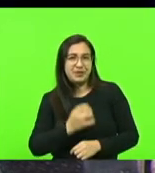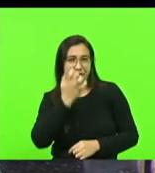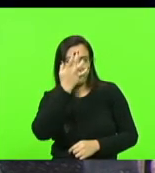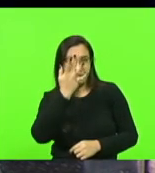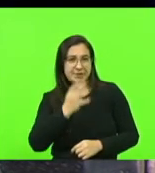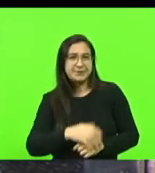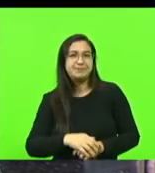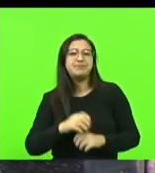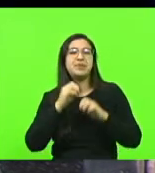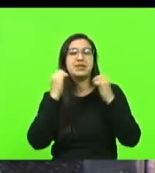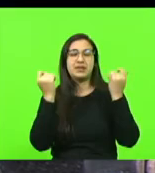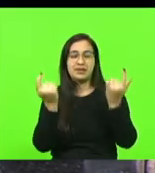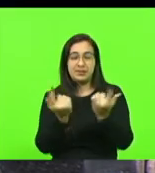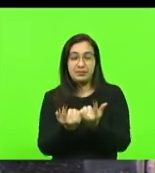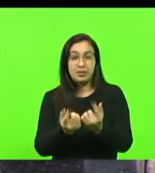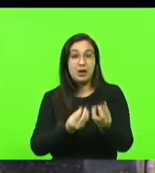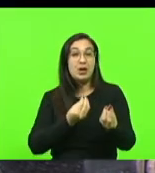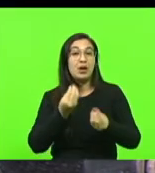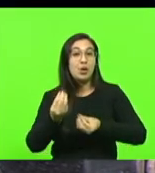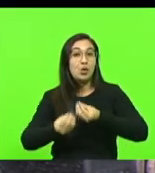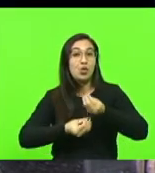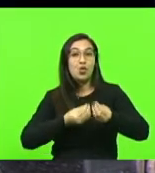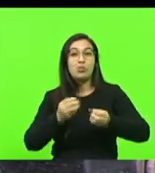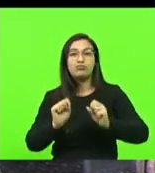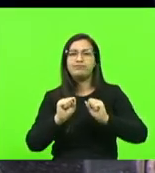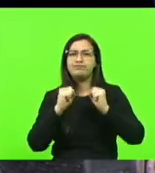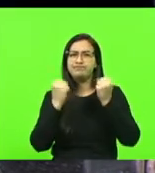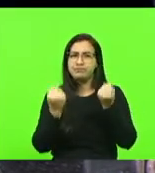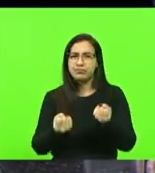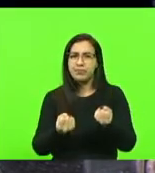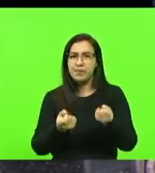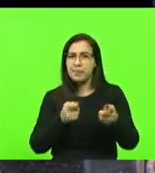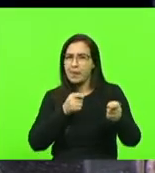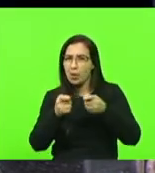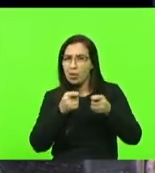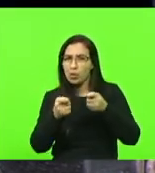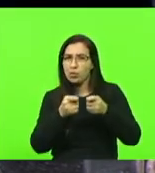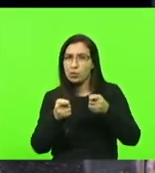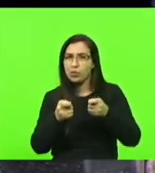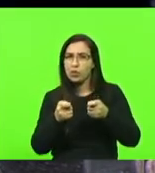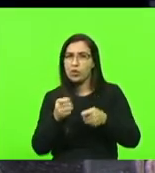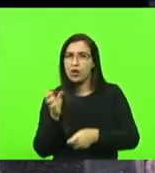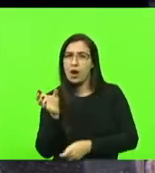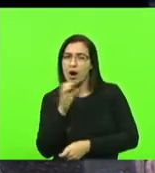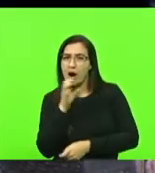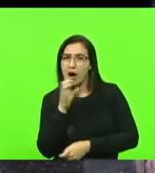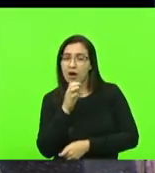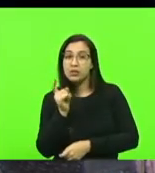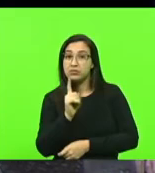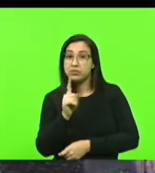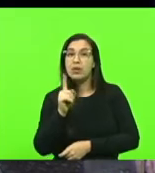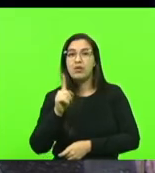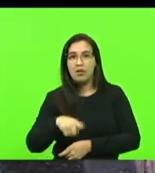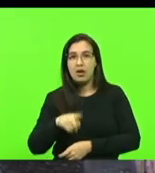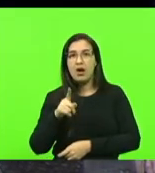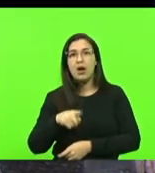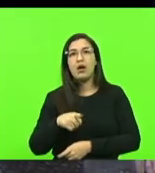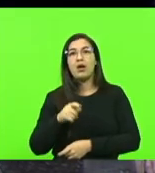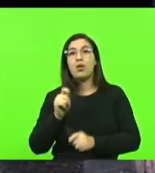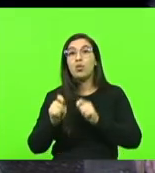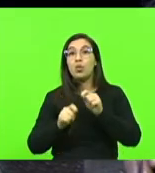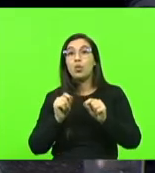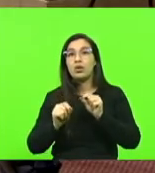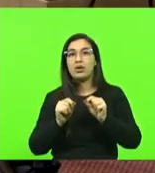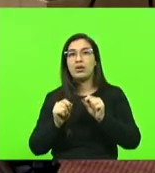uma grande pauta, enfrentar... isso não é controle de velocidade. Isso é caça-níquel de verdade. Obrigado, senhor presidente. Parabéns.